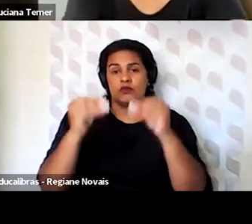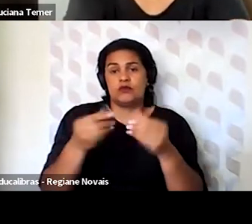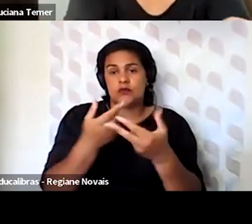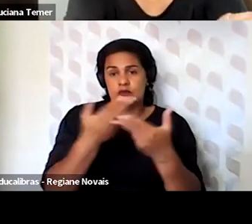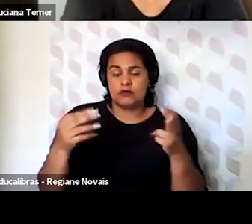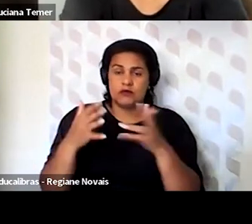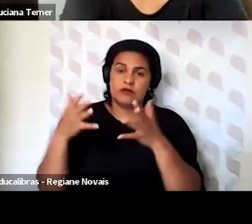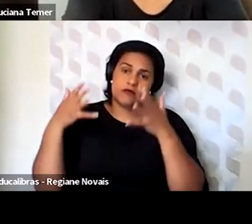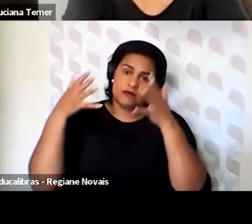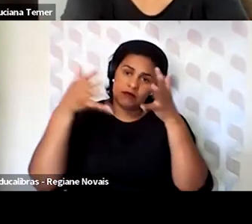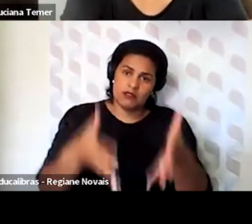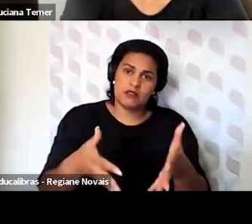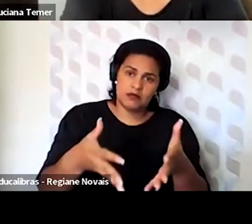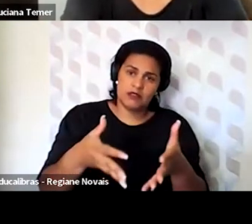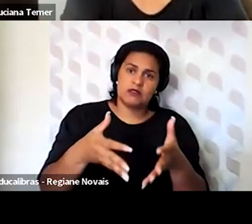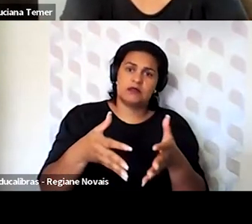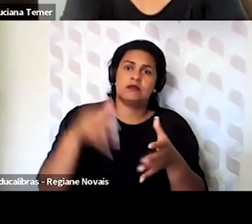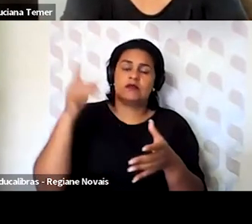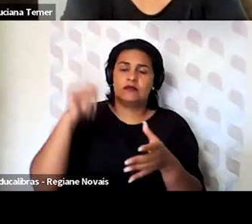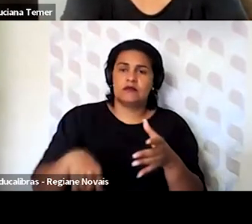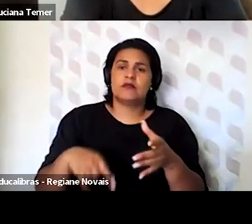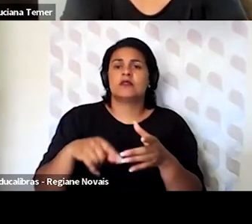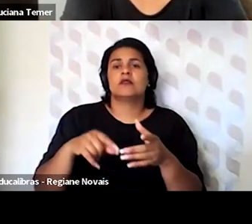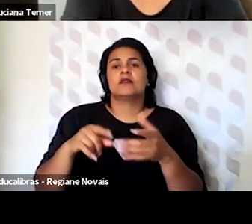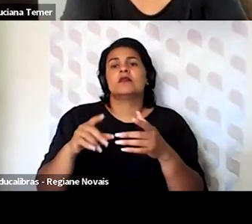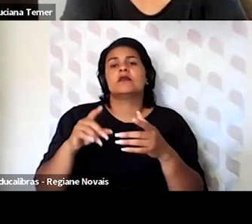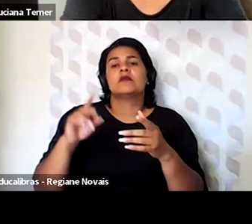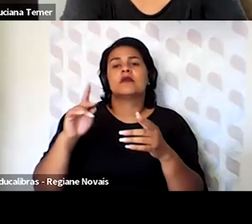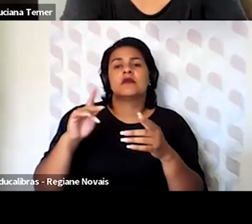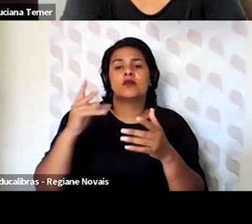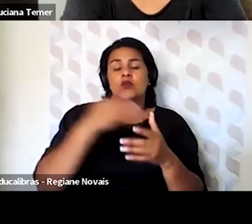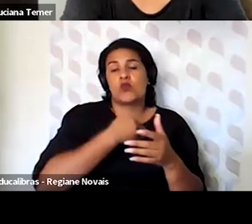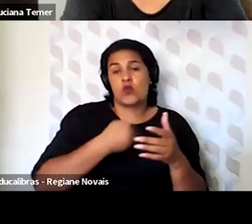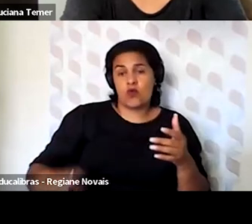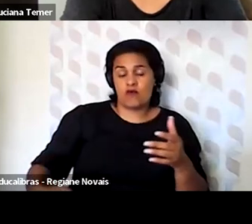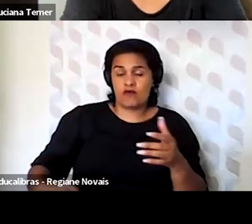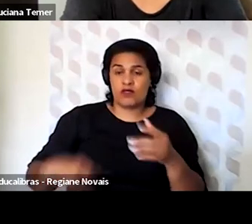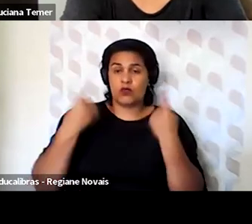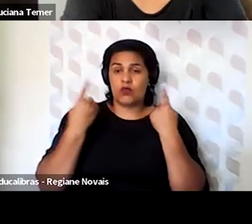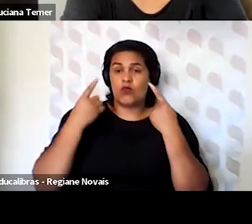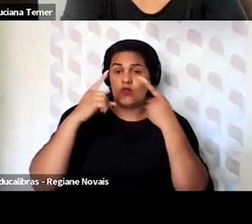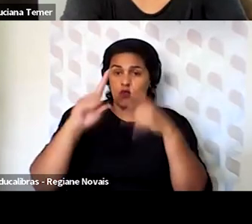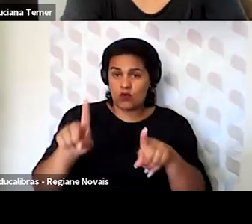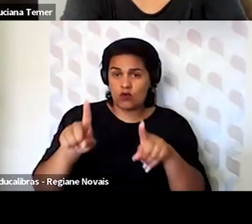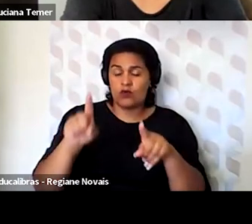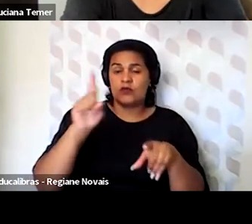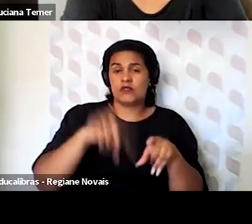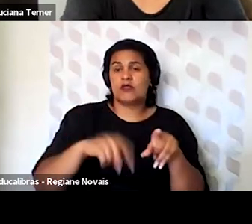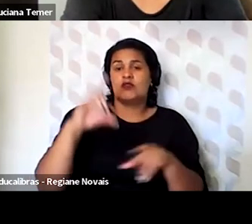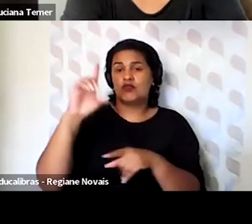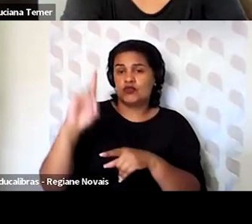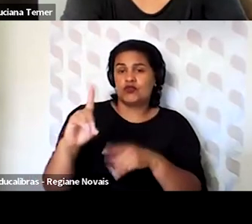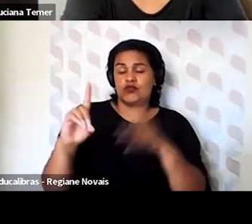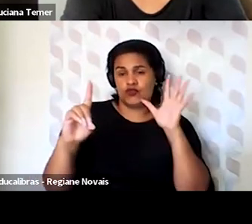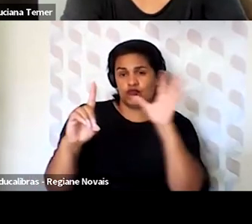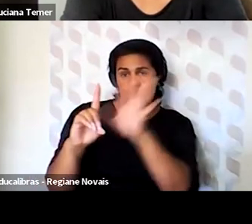sociais num governo fascista, num governo de extrema-direita, num governo inspirado, um governo de inspiração nazista, se